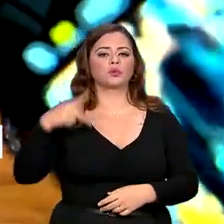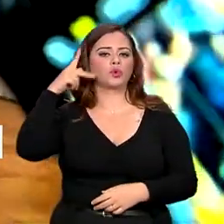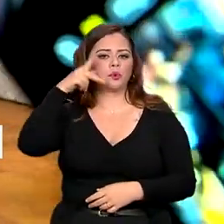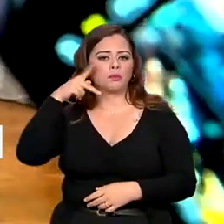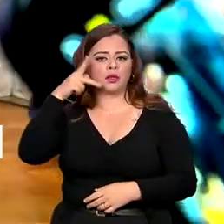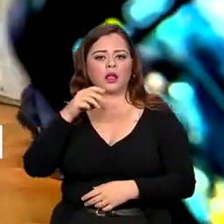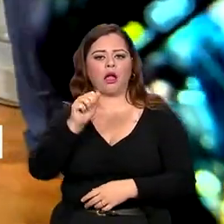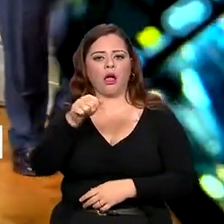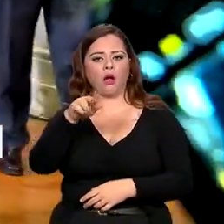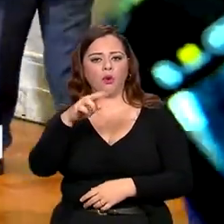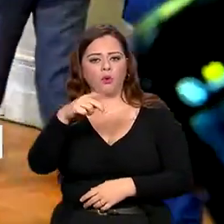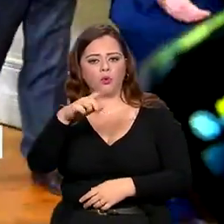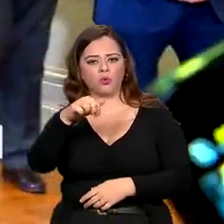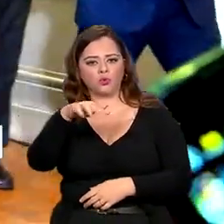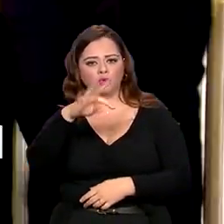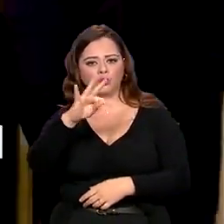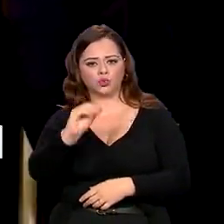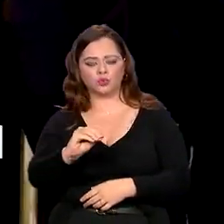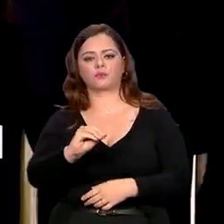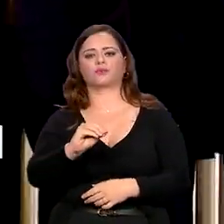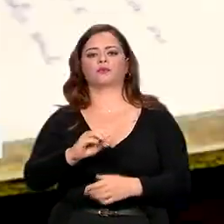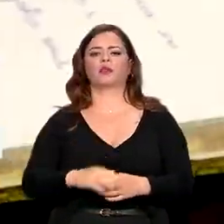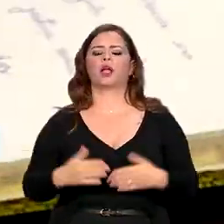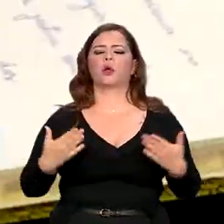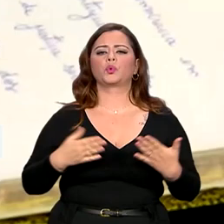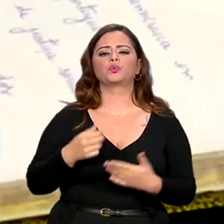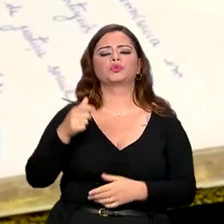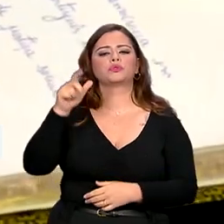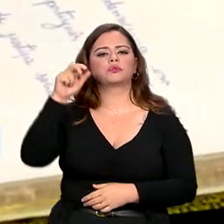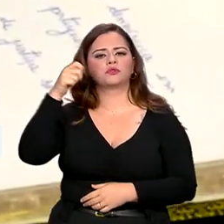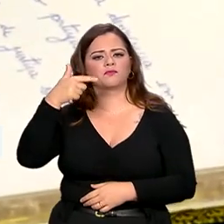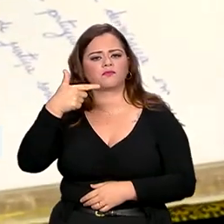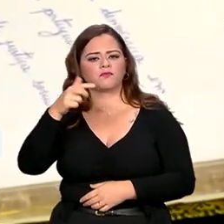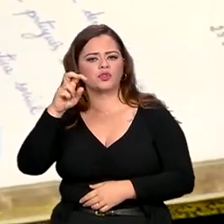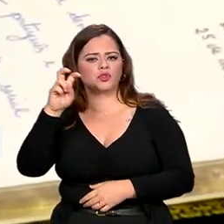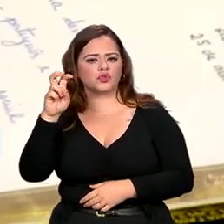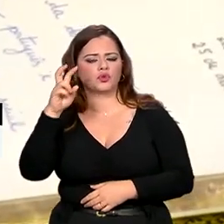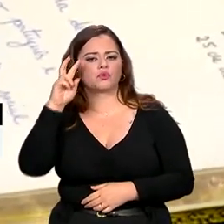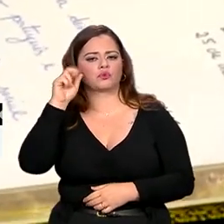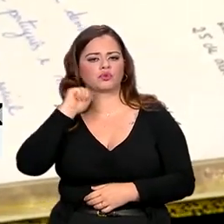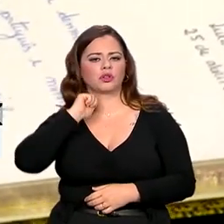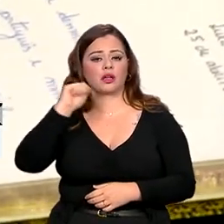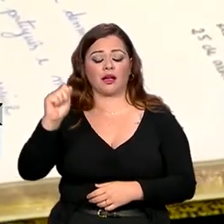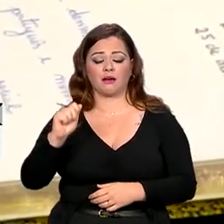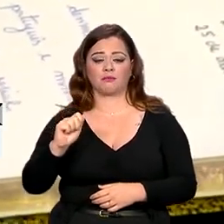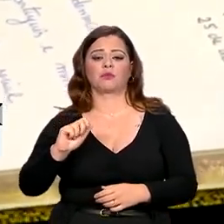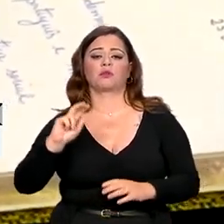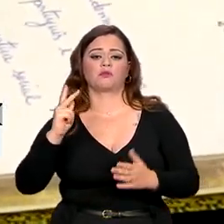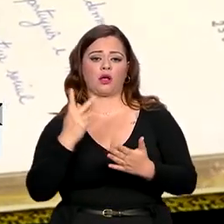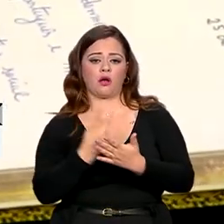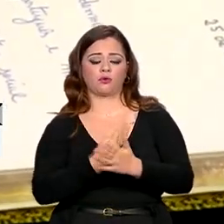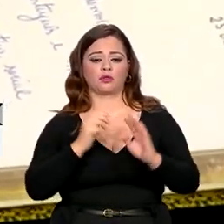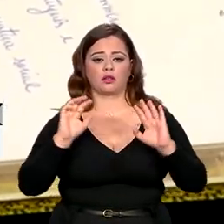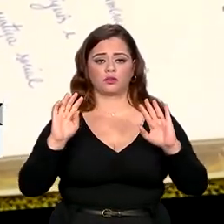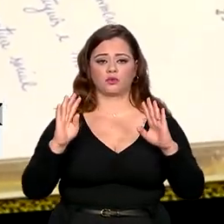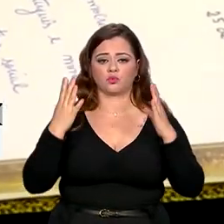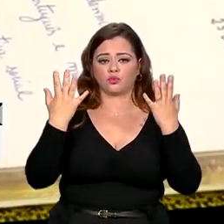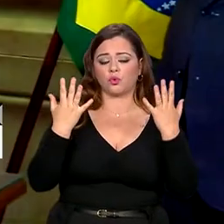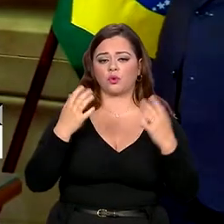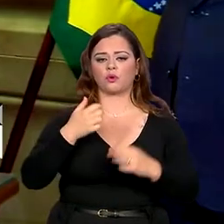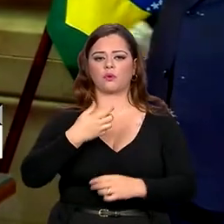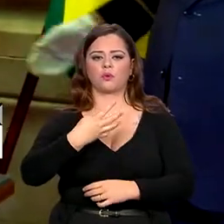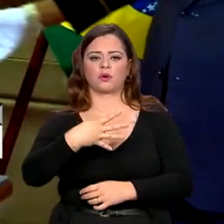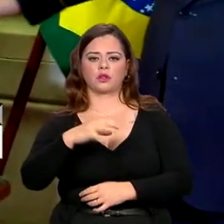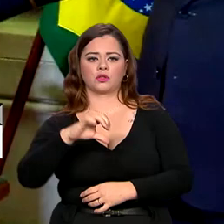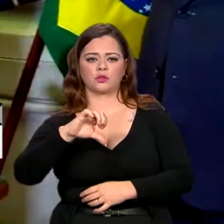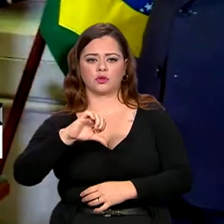Parlamento, Augusto Santos Silva. Neste 25 de abril, em Portugal, ocorre a comemoração dos 49 anos